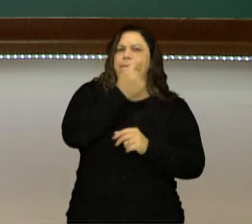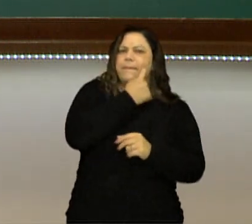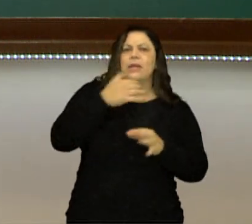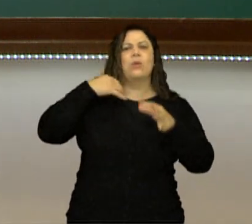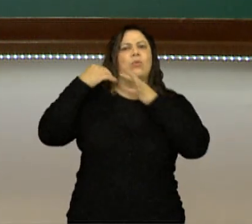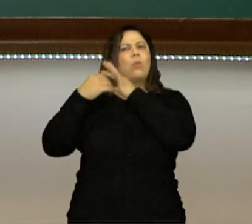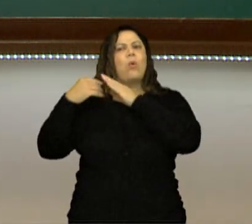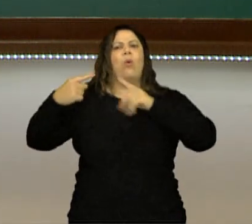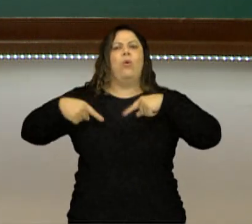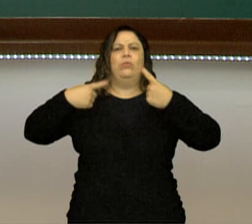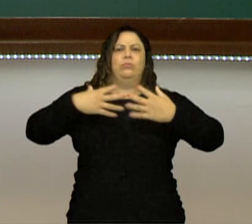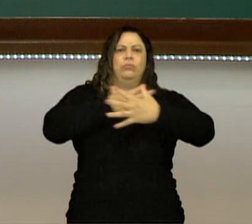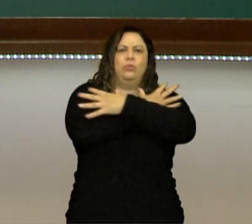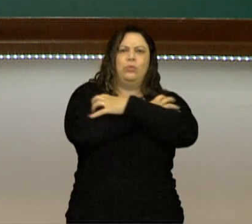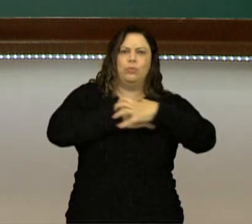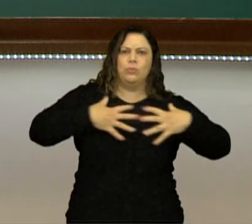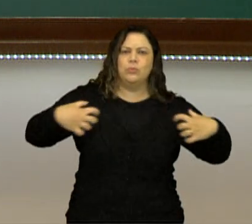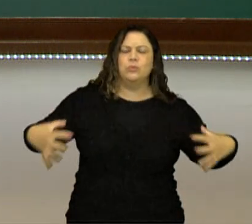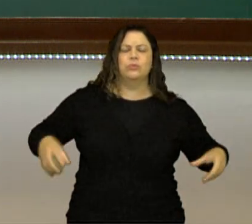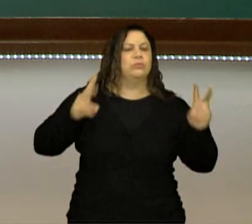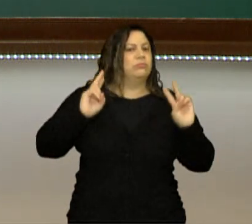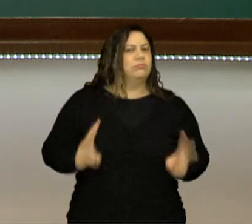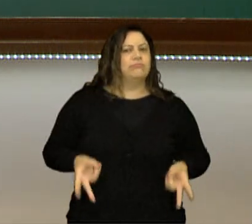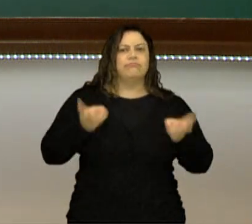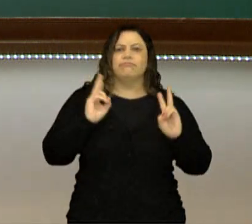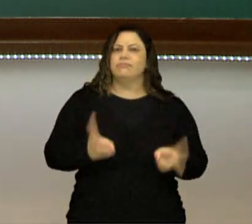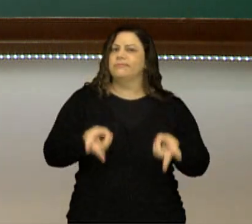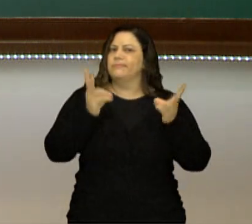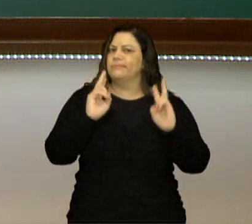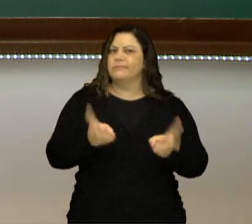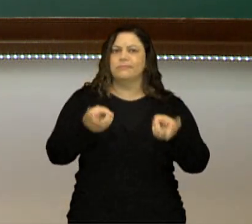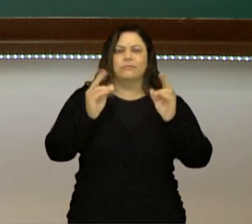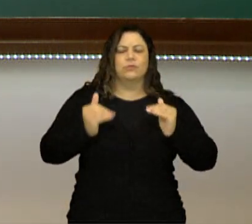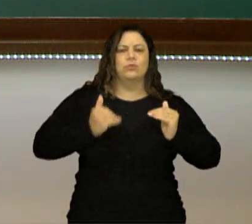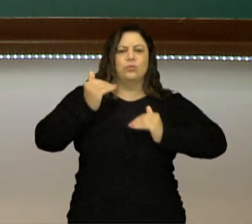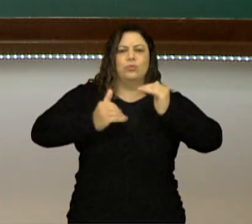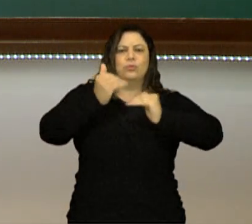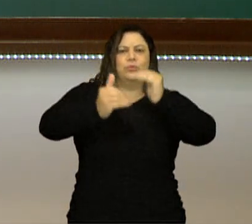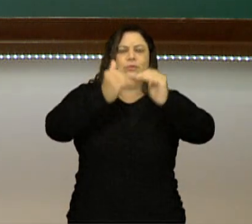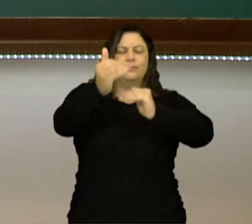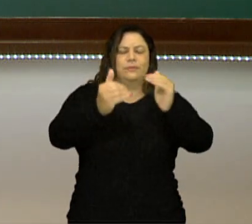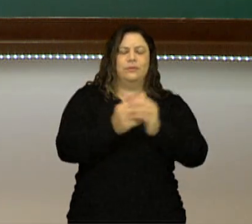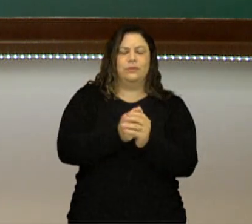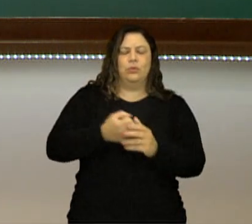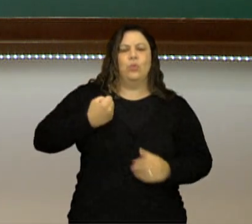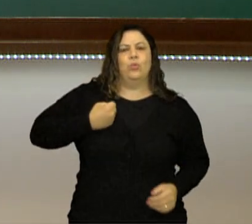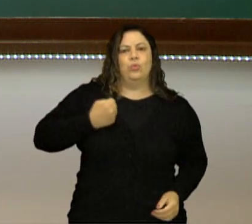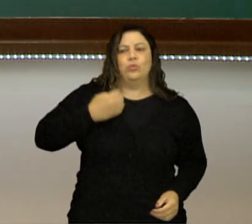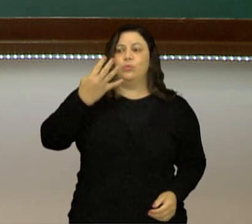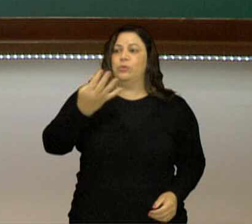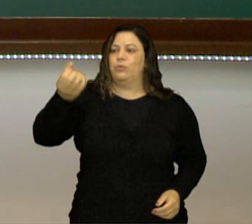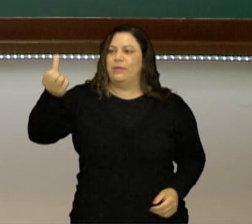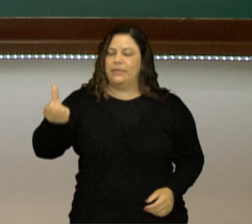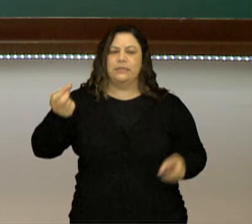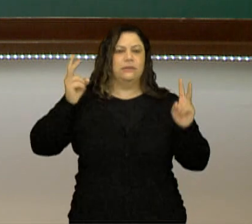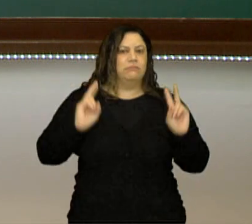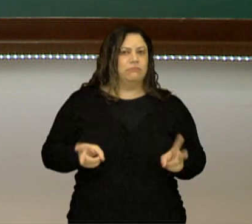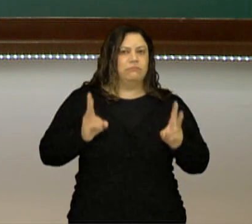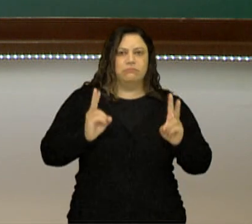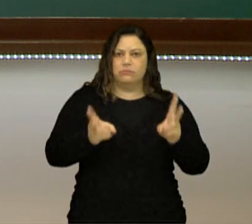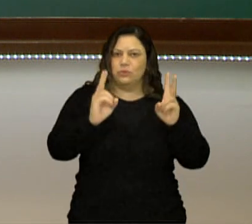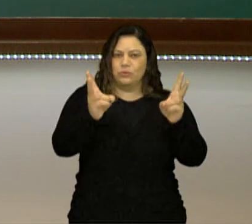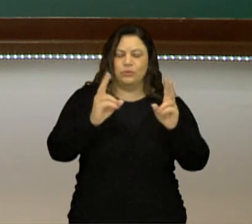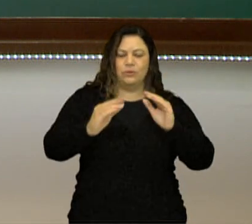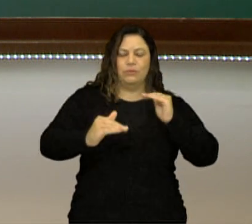geral, músculos, tá? E acontece sempre mantendo o número de cromossomos da célula inicial. Lembrando que ela é um